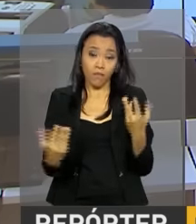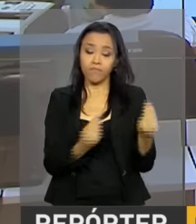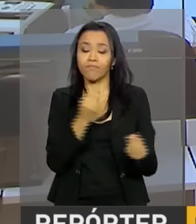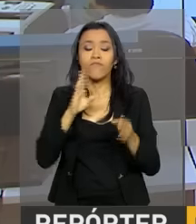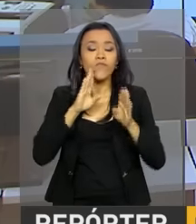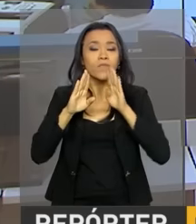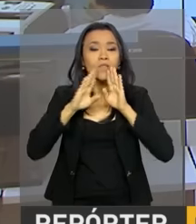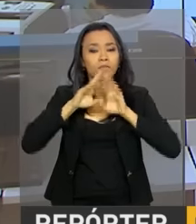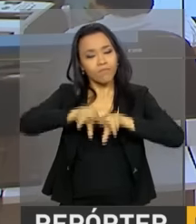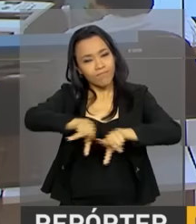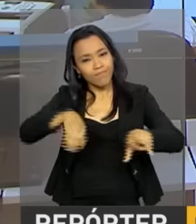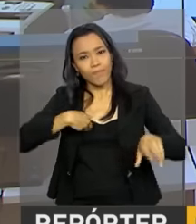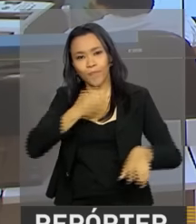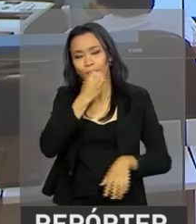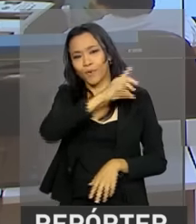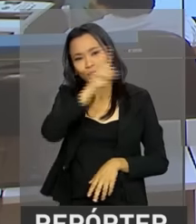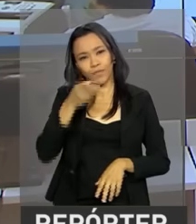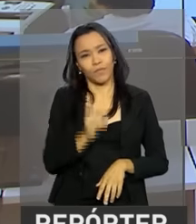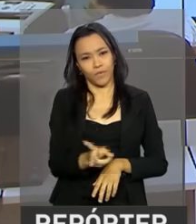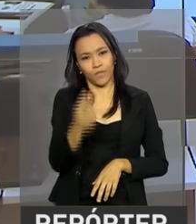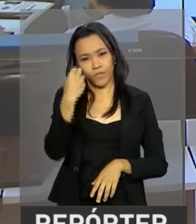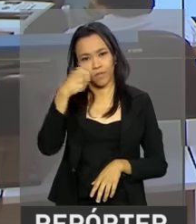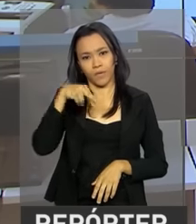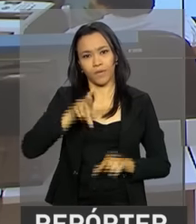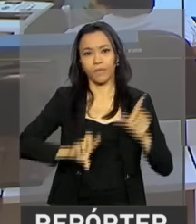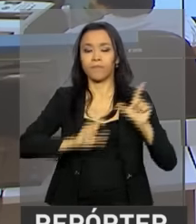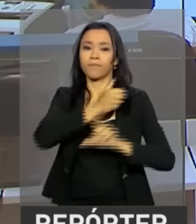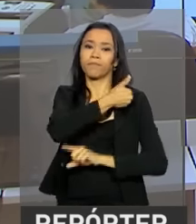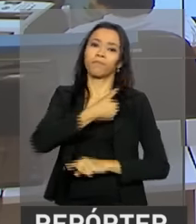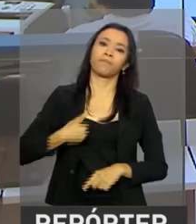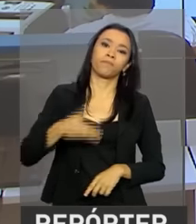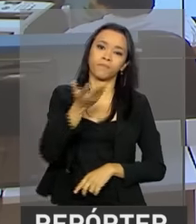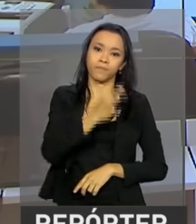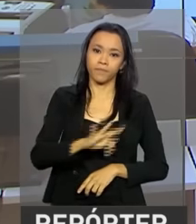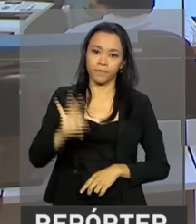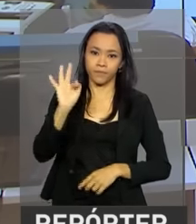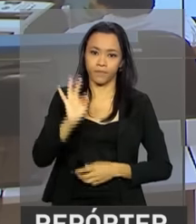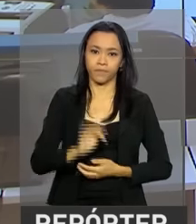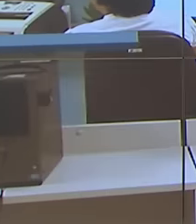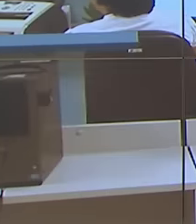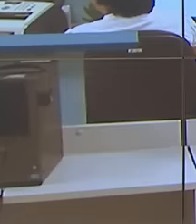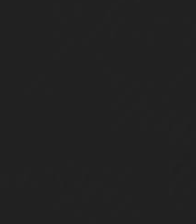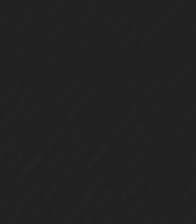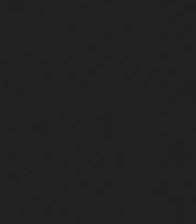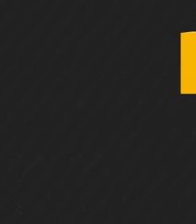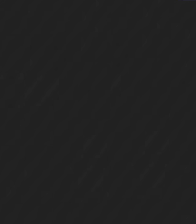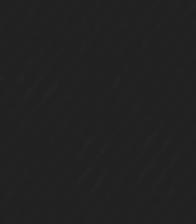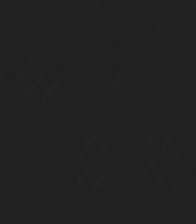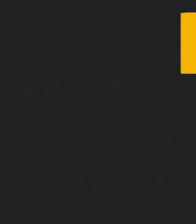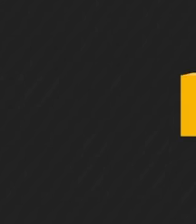redes sociais um bom dia para você continue com a gente aqui na TV NBR a TV do Governo Federal